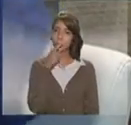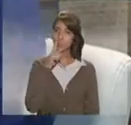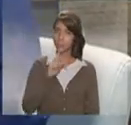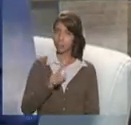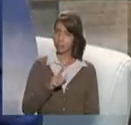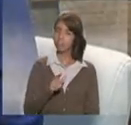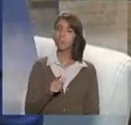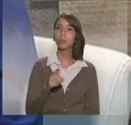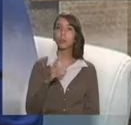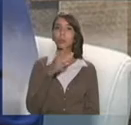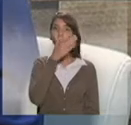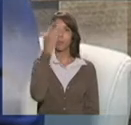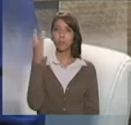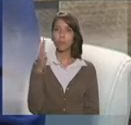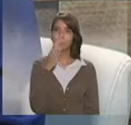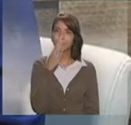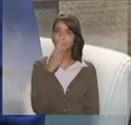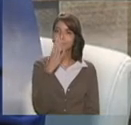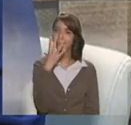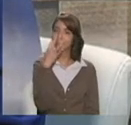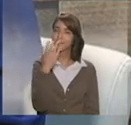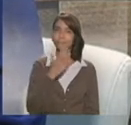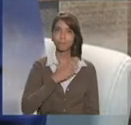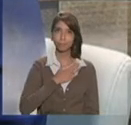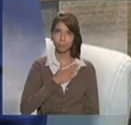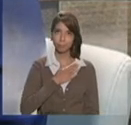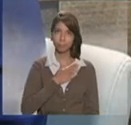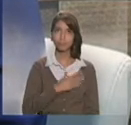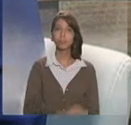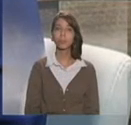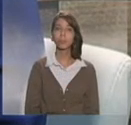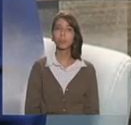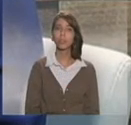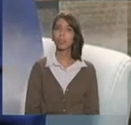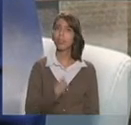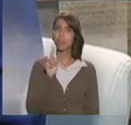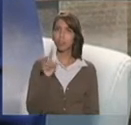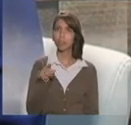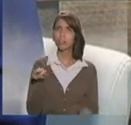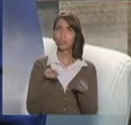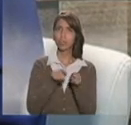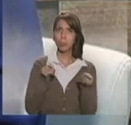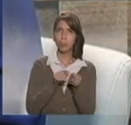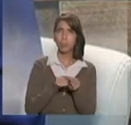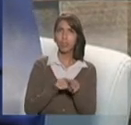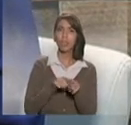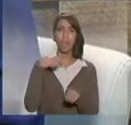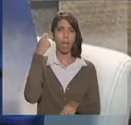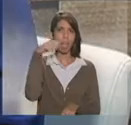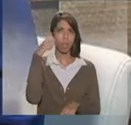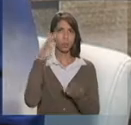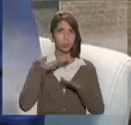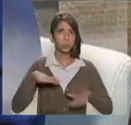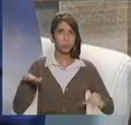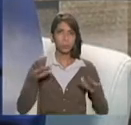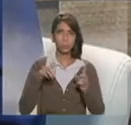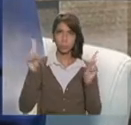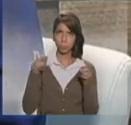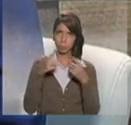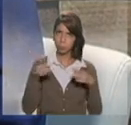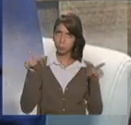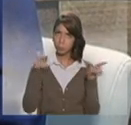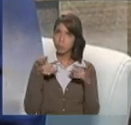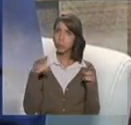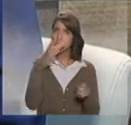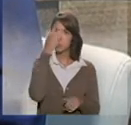lugar cativo na dramaturgia brasileira está entre os mais requisitados atores dos musicais brasileiros o que ele